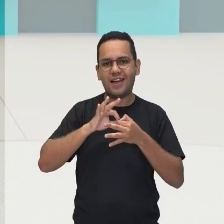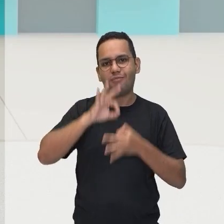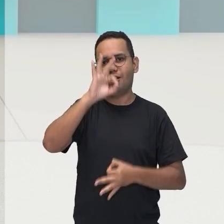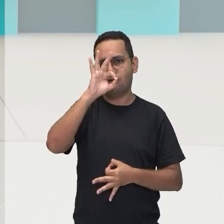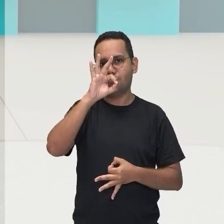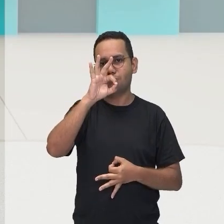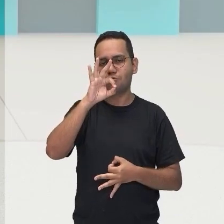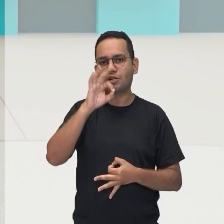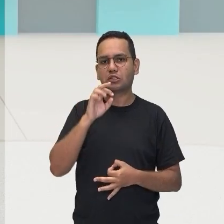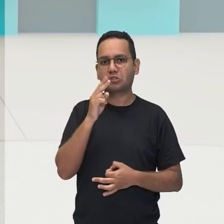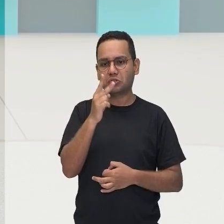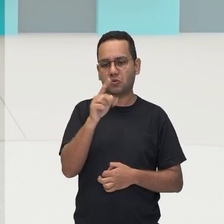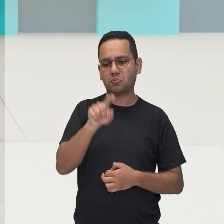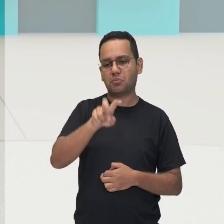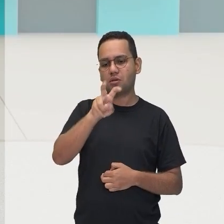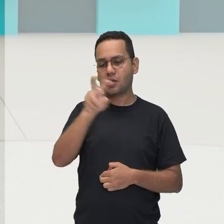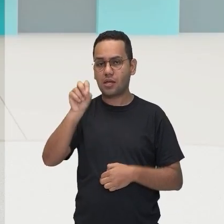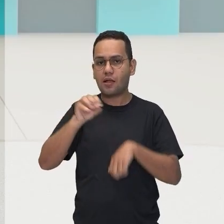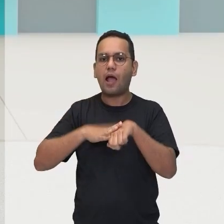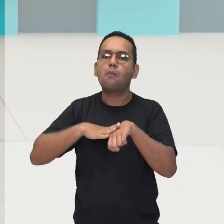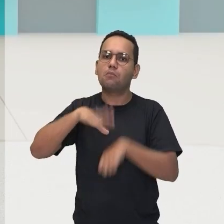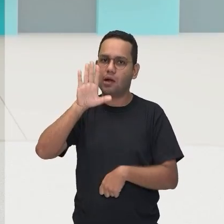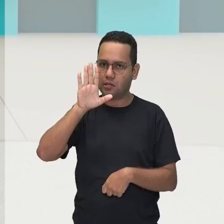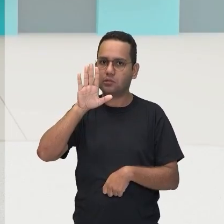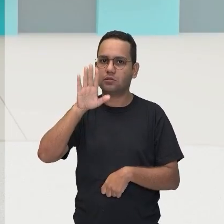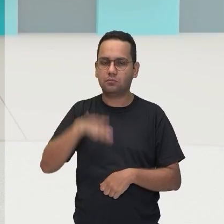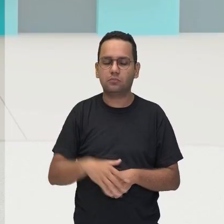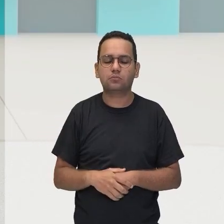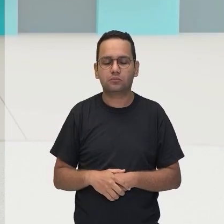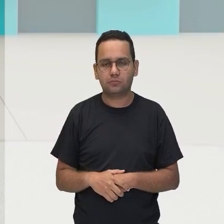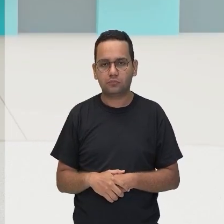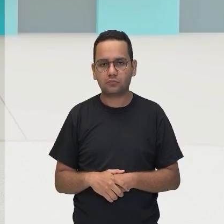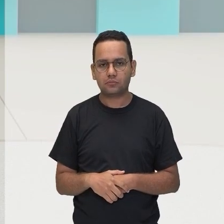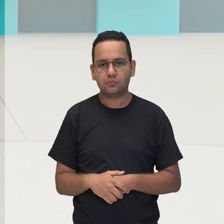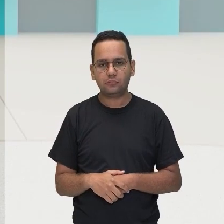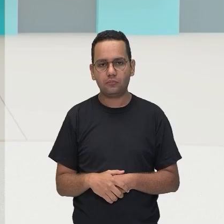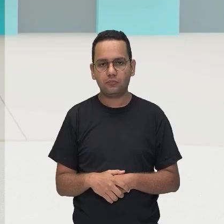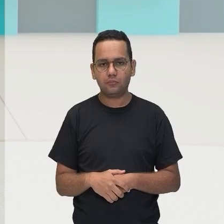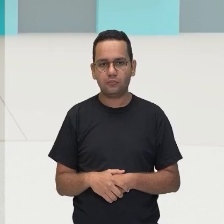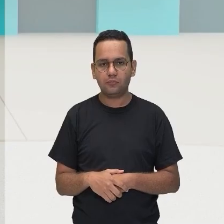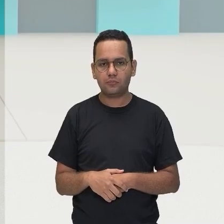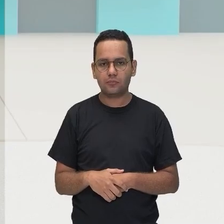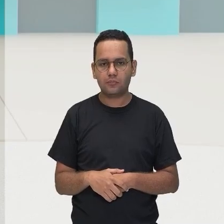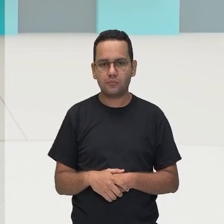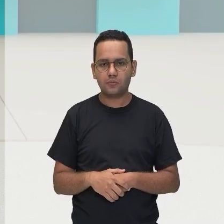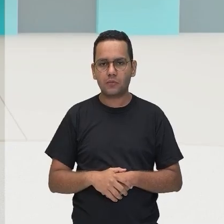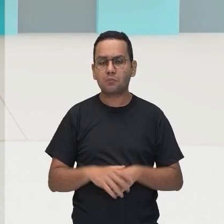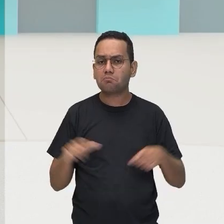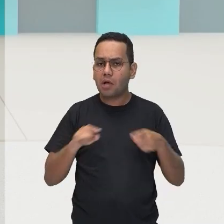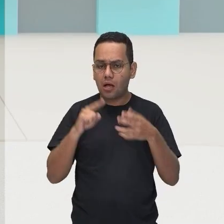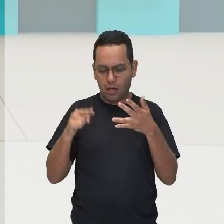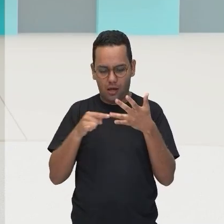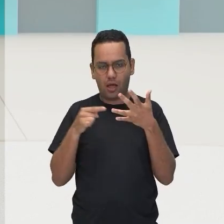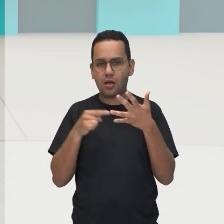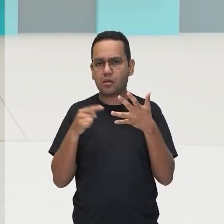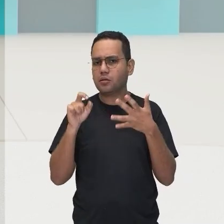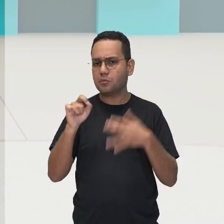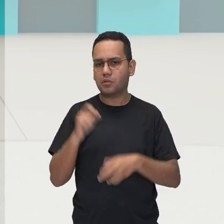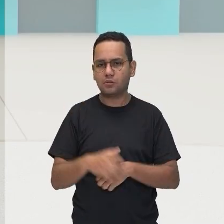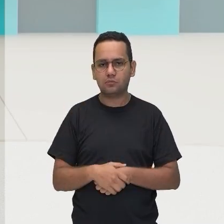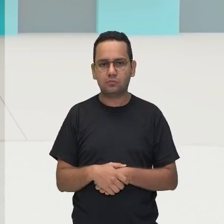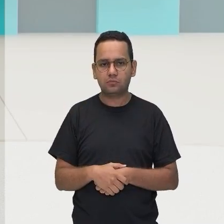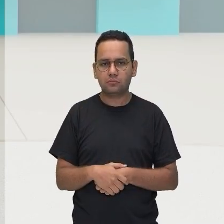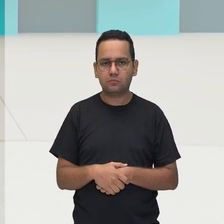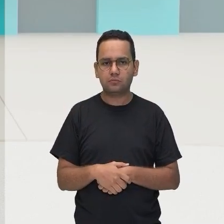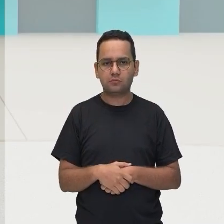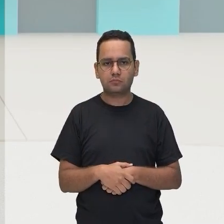de 2.500 metros acima do nível do mar, tá certo? Então, no alpinismo também a gente tem essa característica de ser